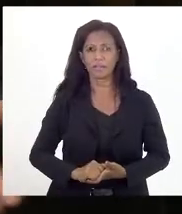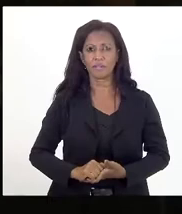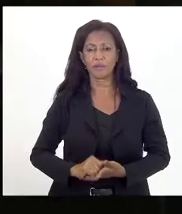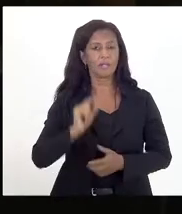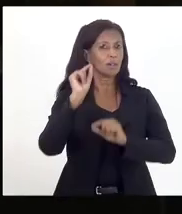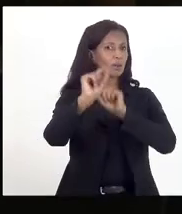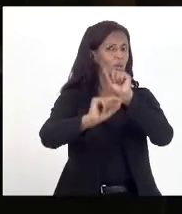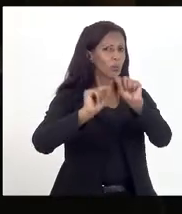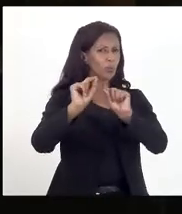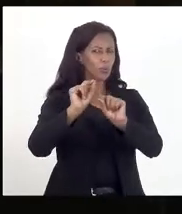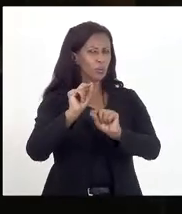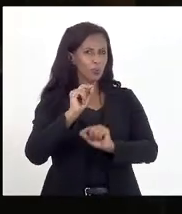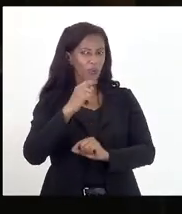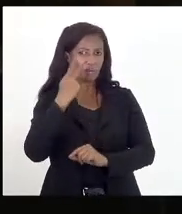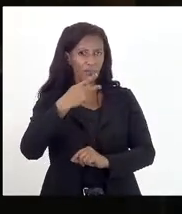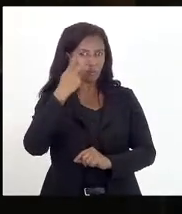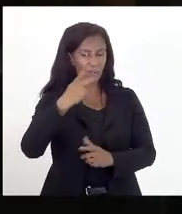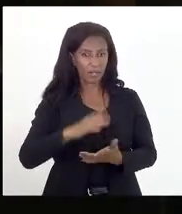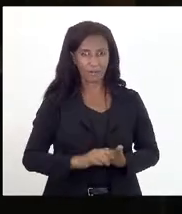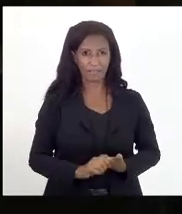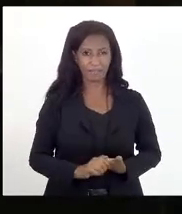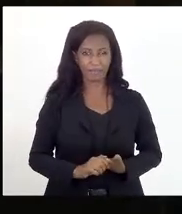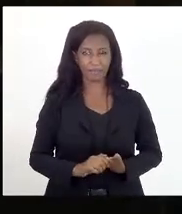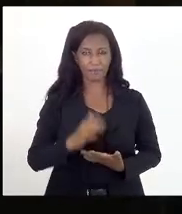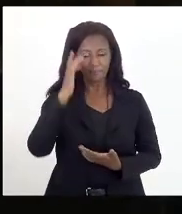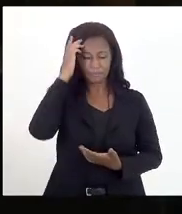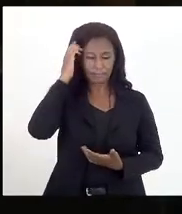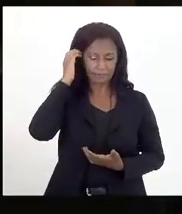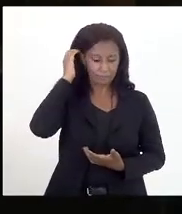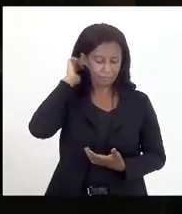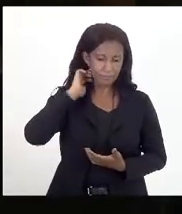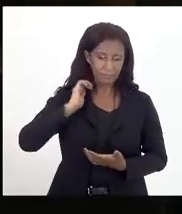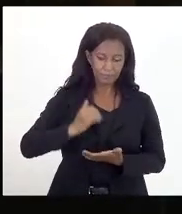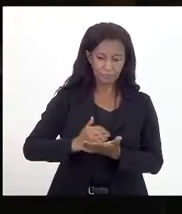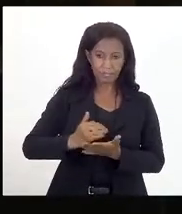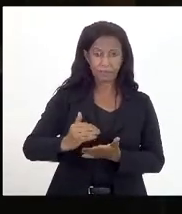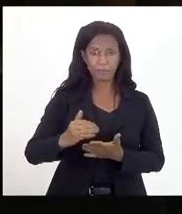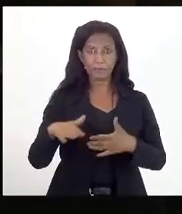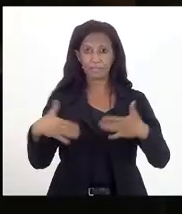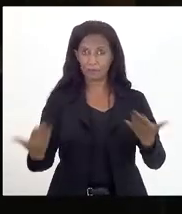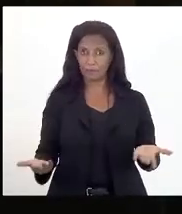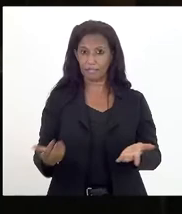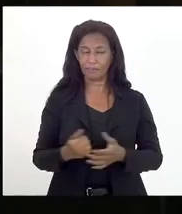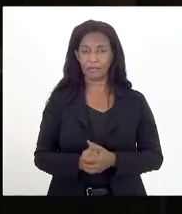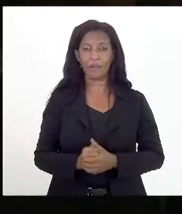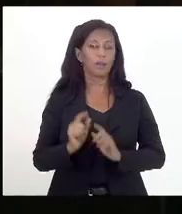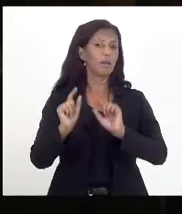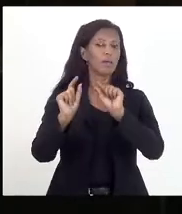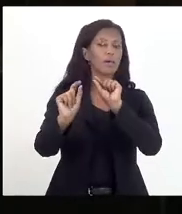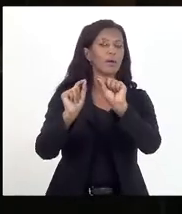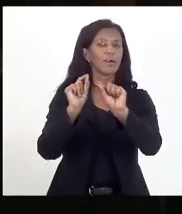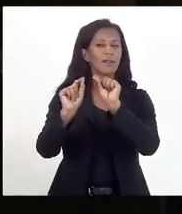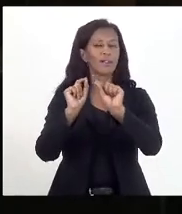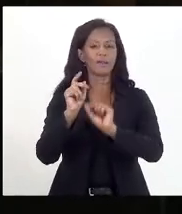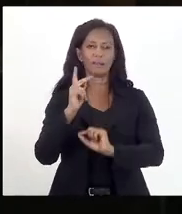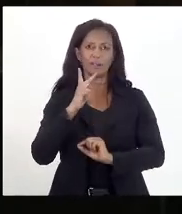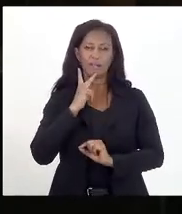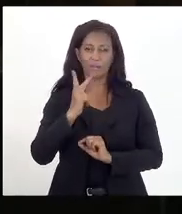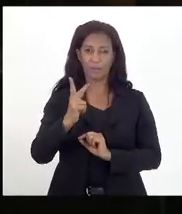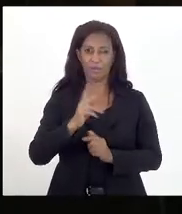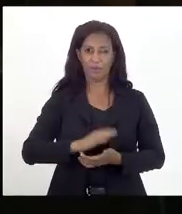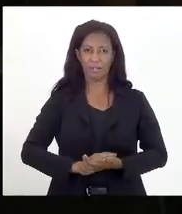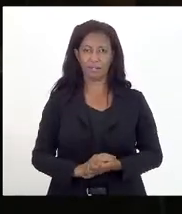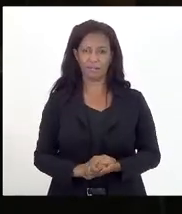posso falar e a partir de então é o que eu posso falar